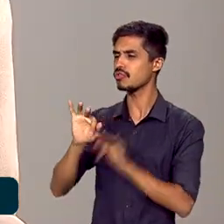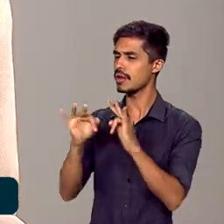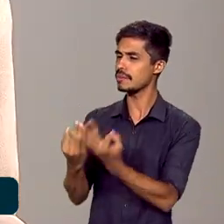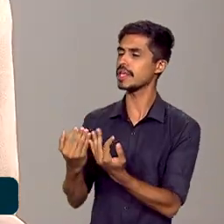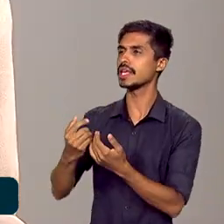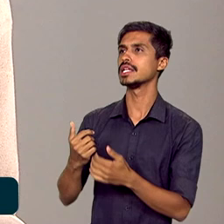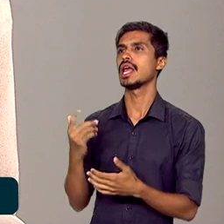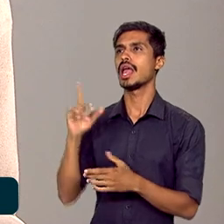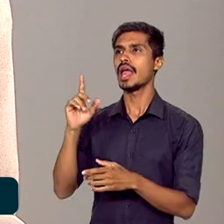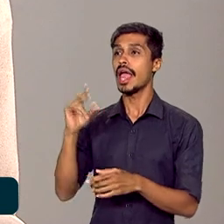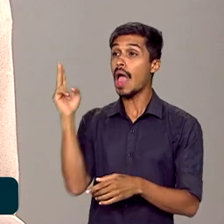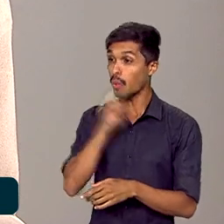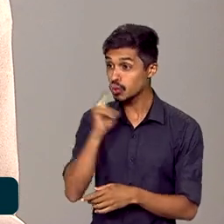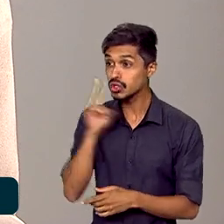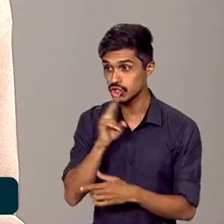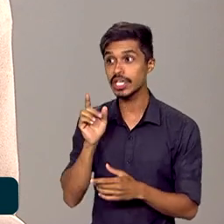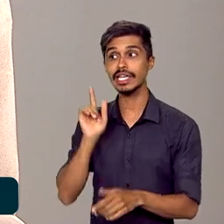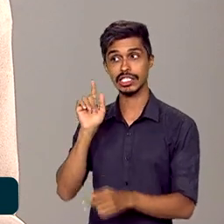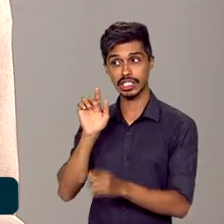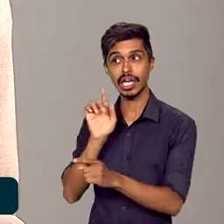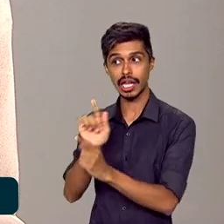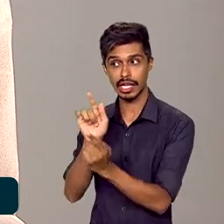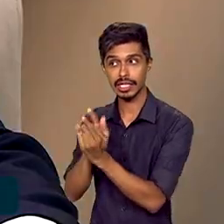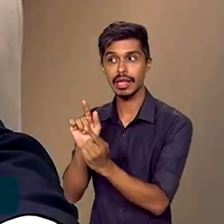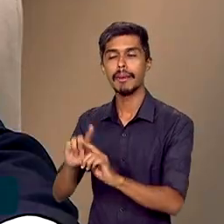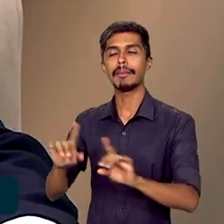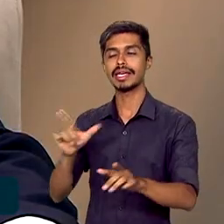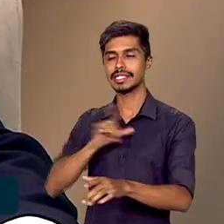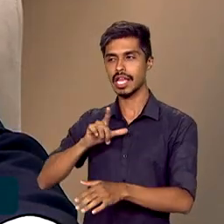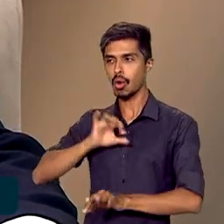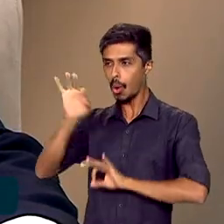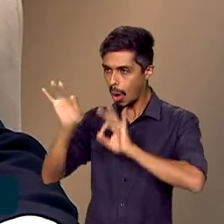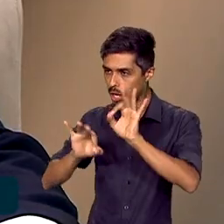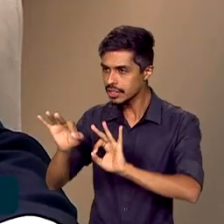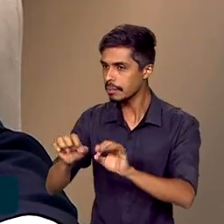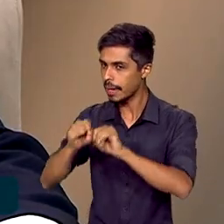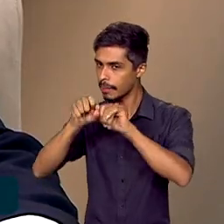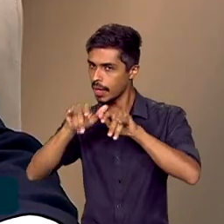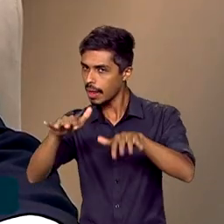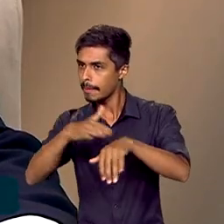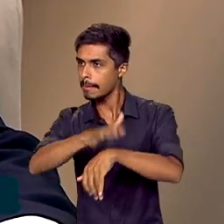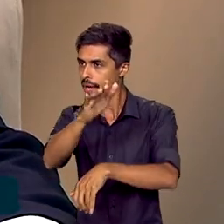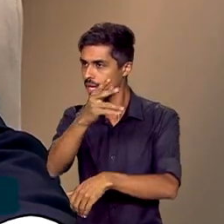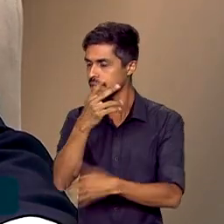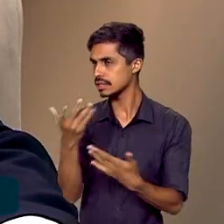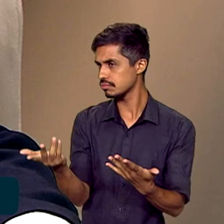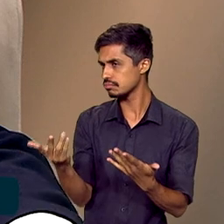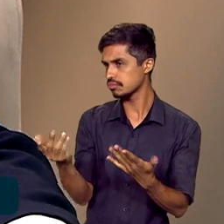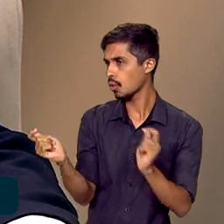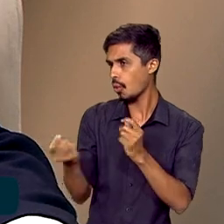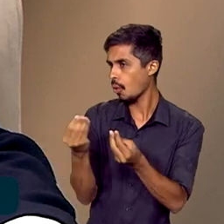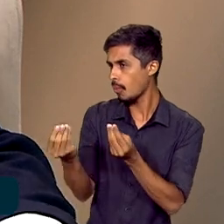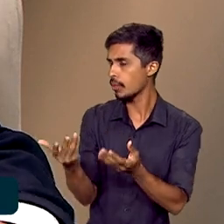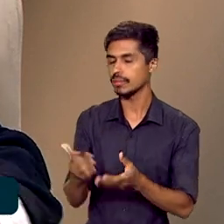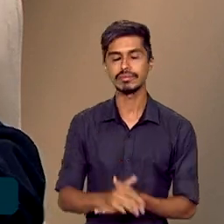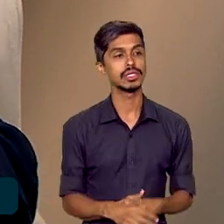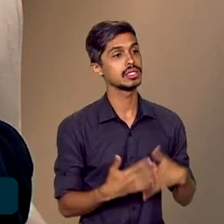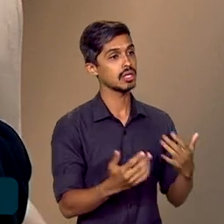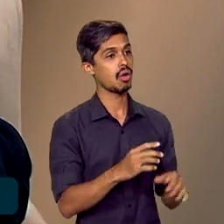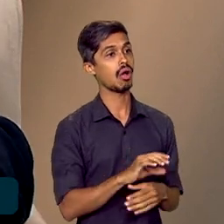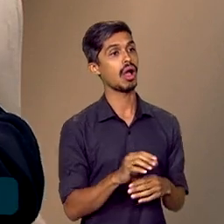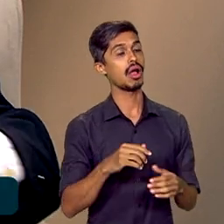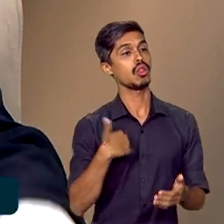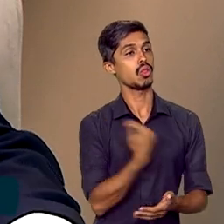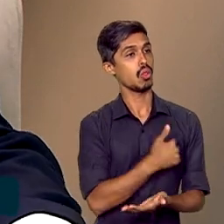demanda urgente, digamos, mas há um planejamento para expandir isso futuramente? Como que é? A